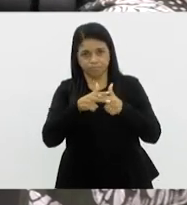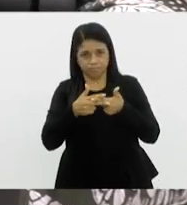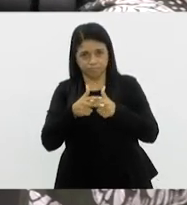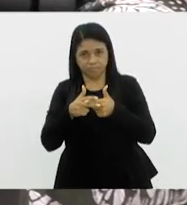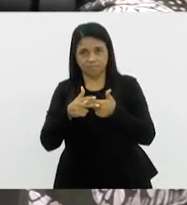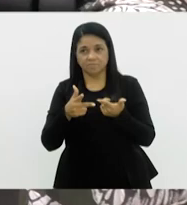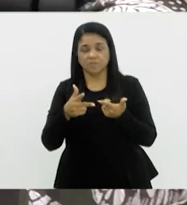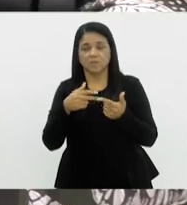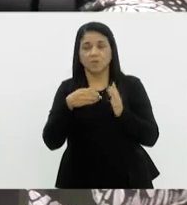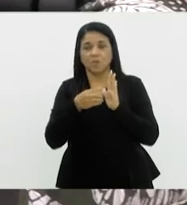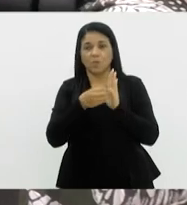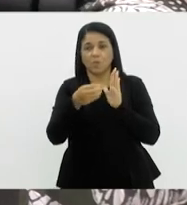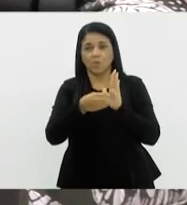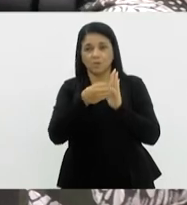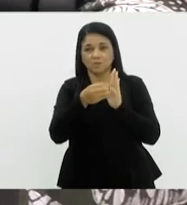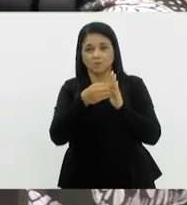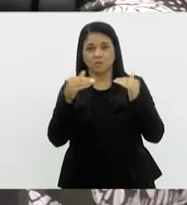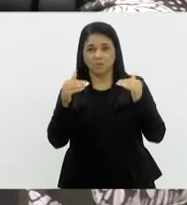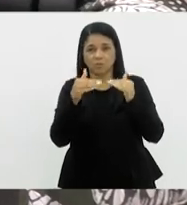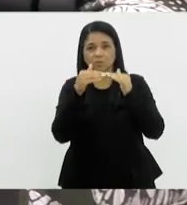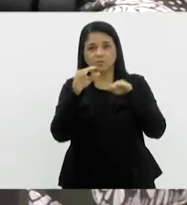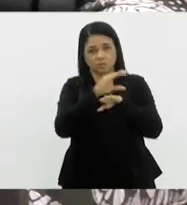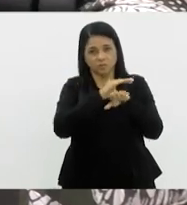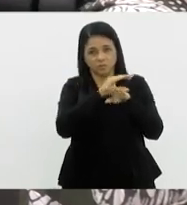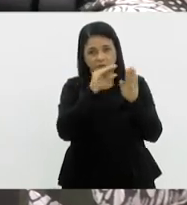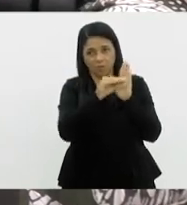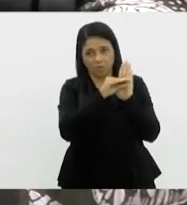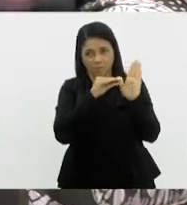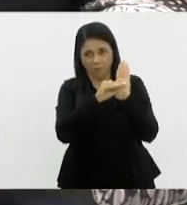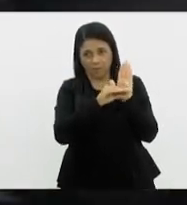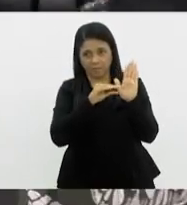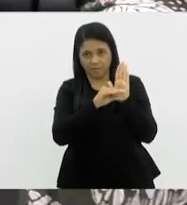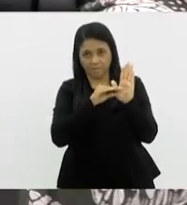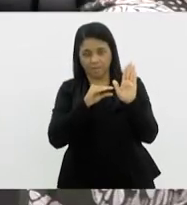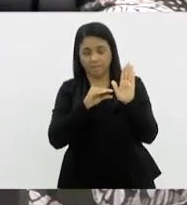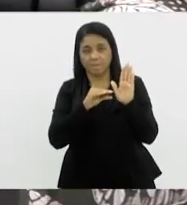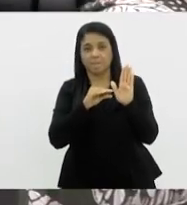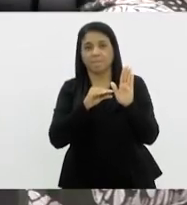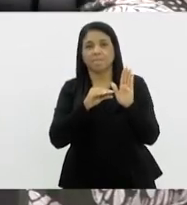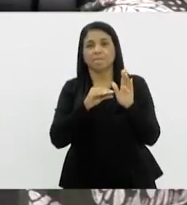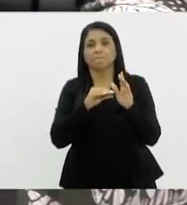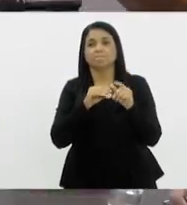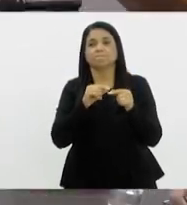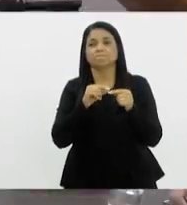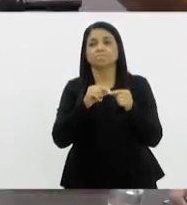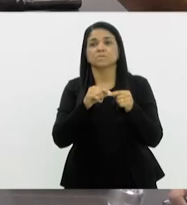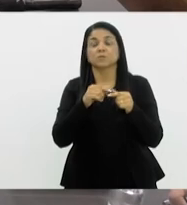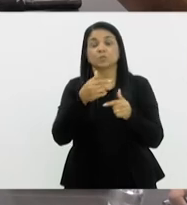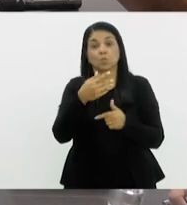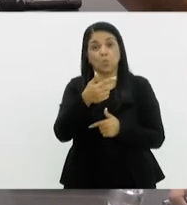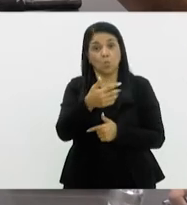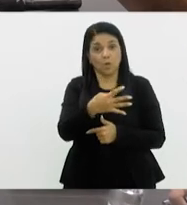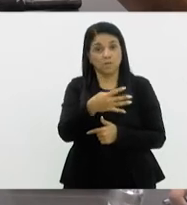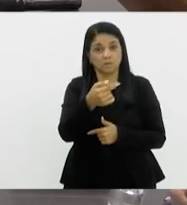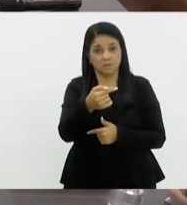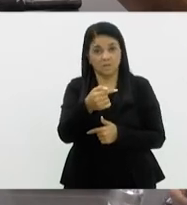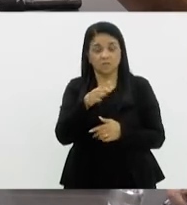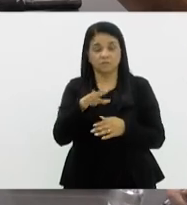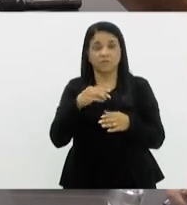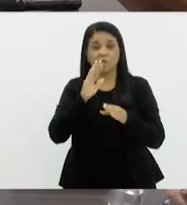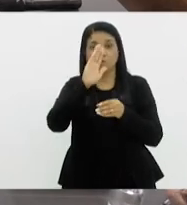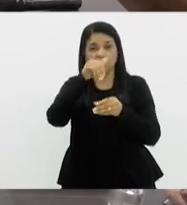Então, eu dou o parecer pela constitucionalidade com emenda. Alterando o parecer do 47 é meu. Vamos votar o